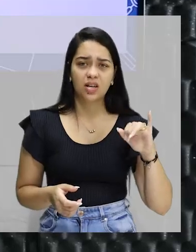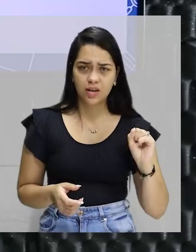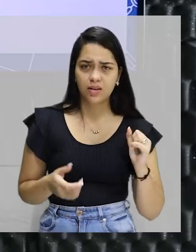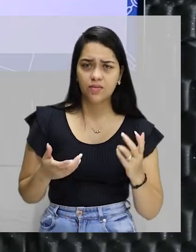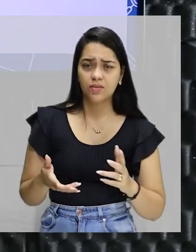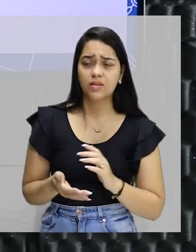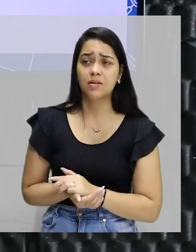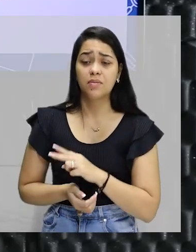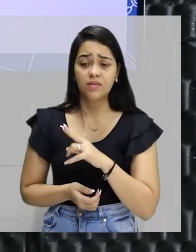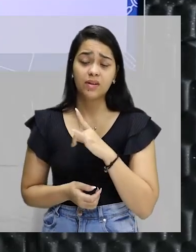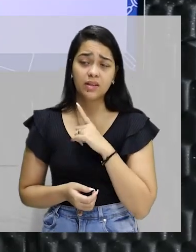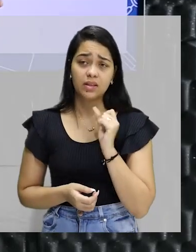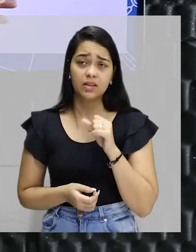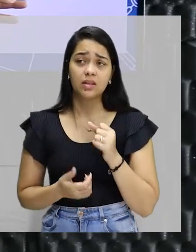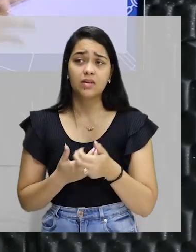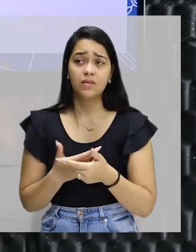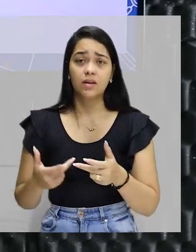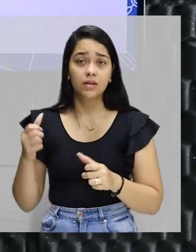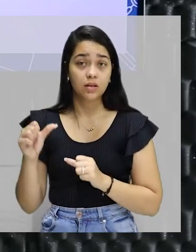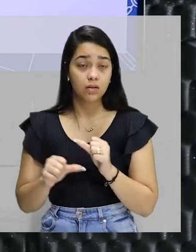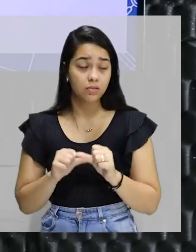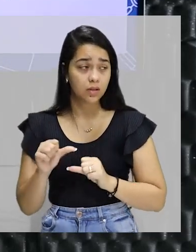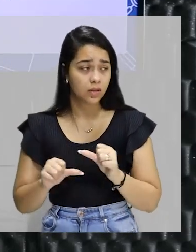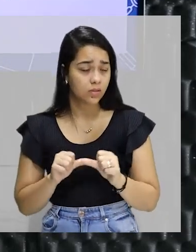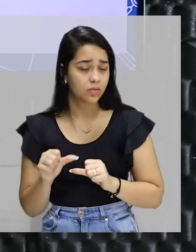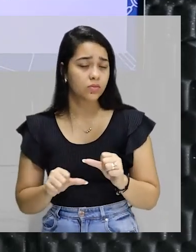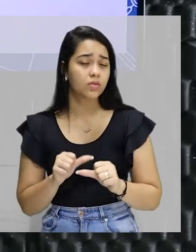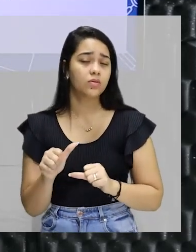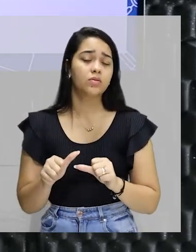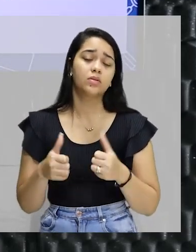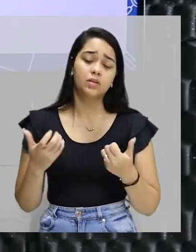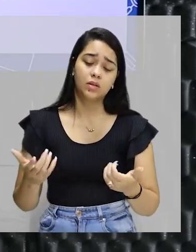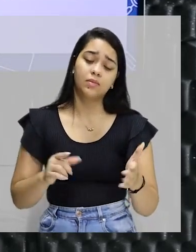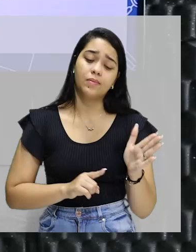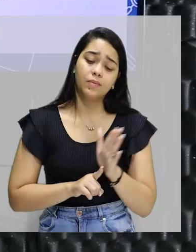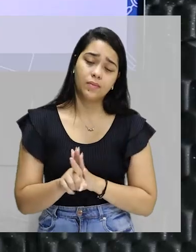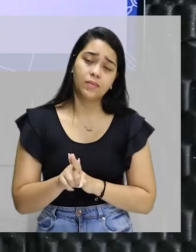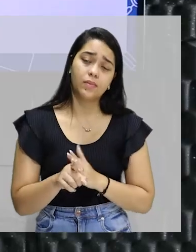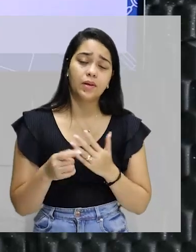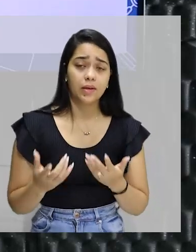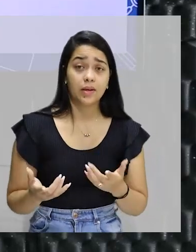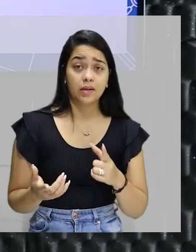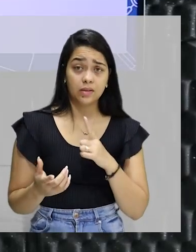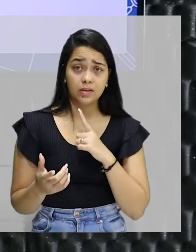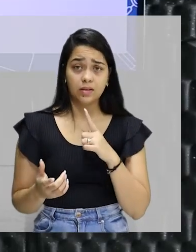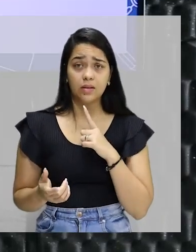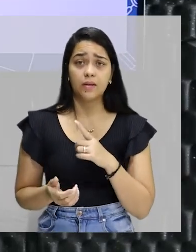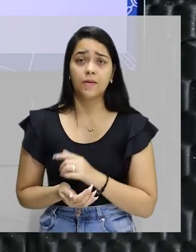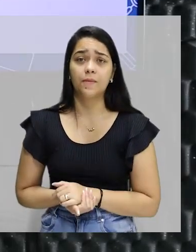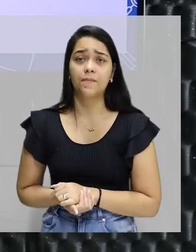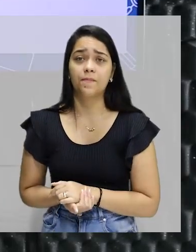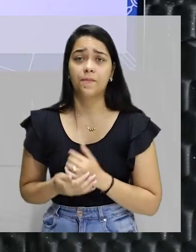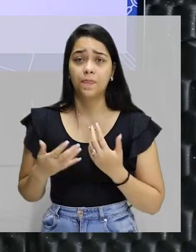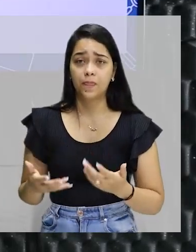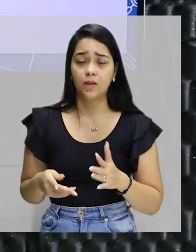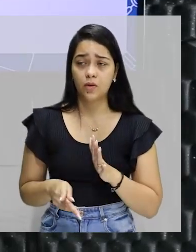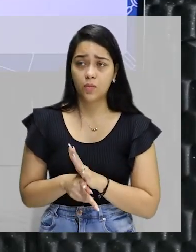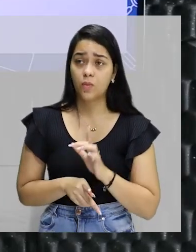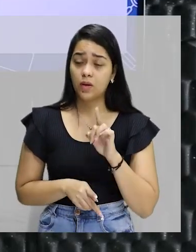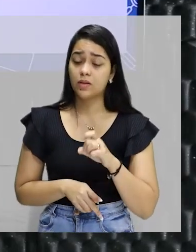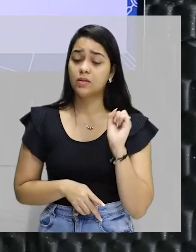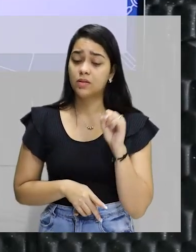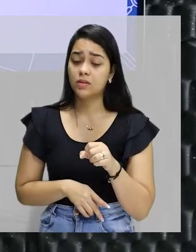né? Isso vai gerar as alterações moleculares que a questão está trazendo para a gente. Então, isso